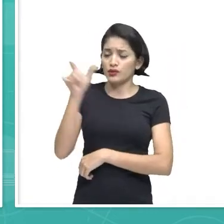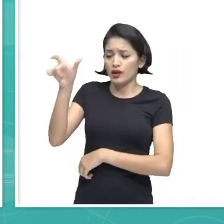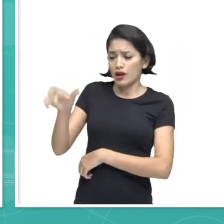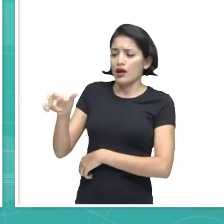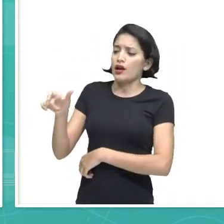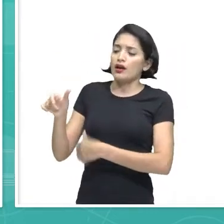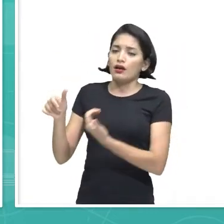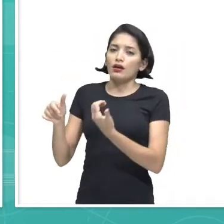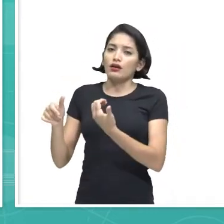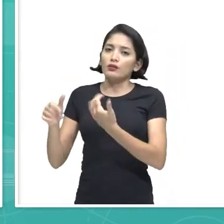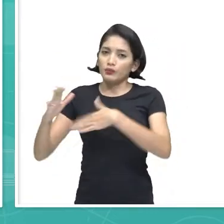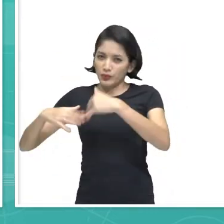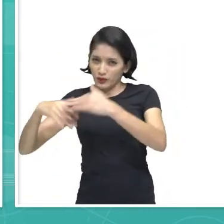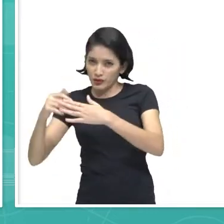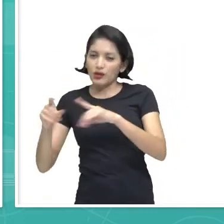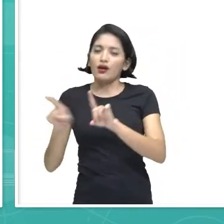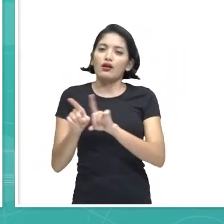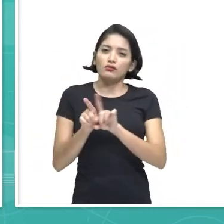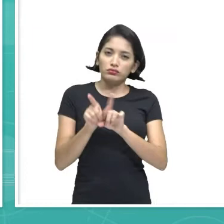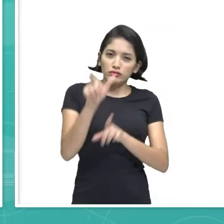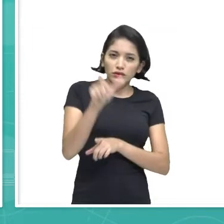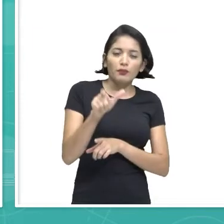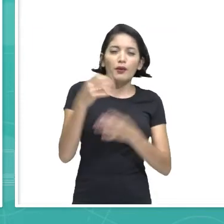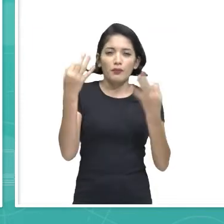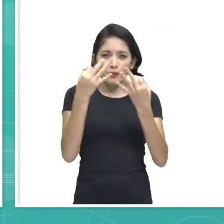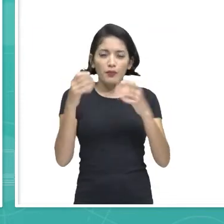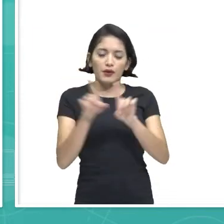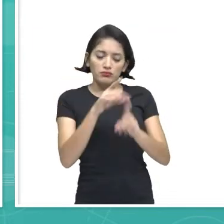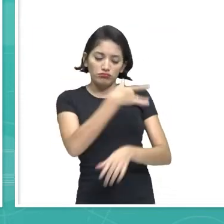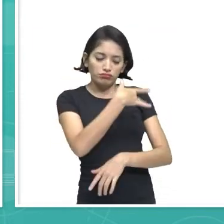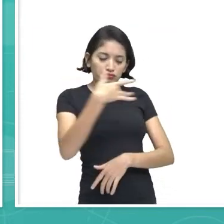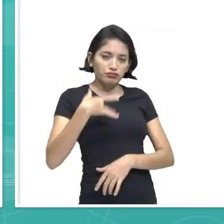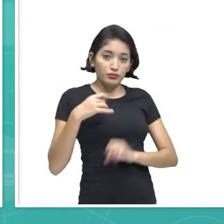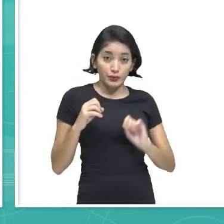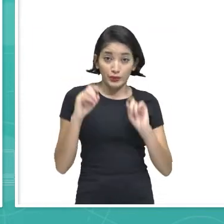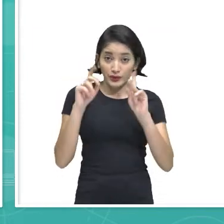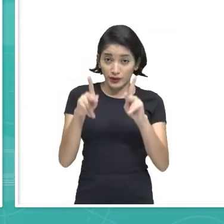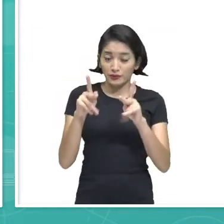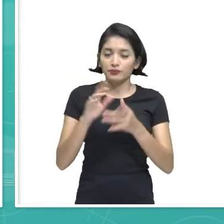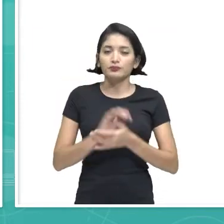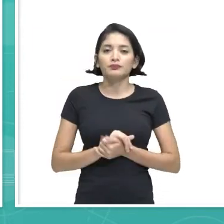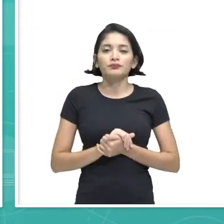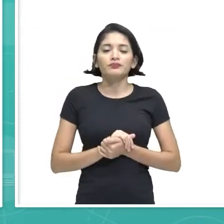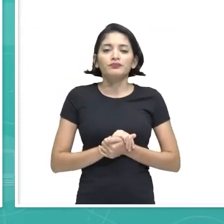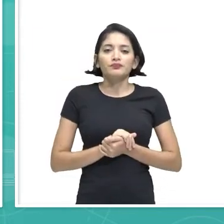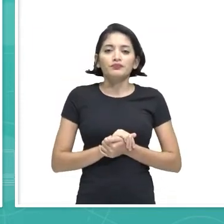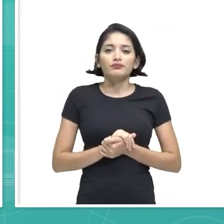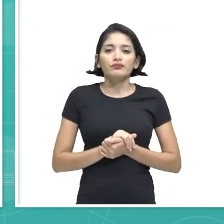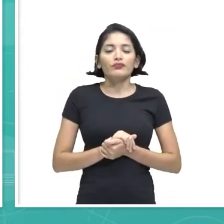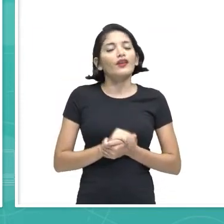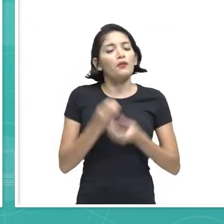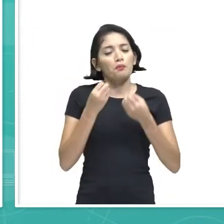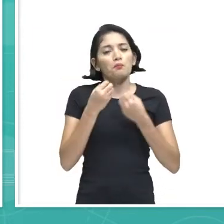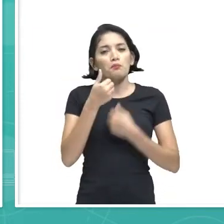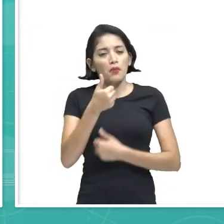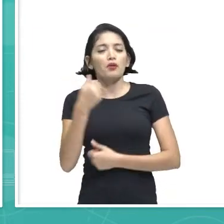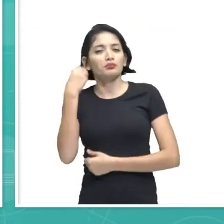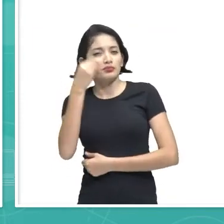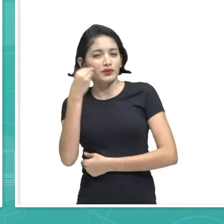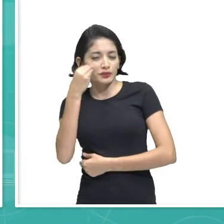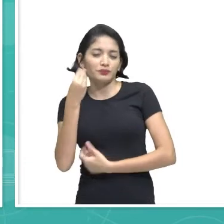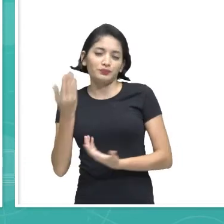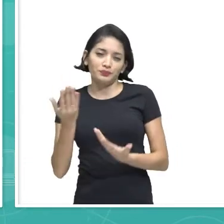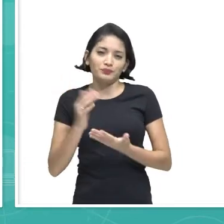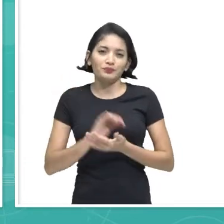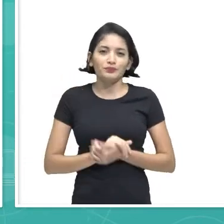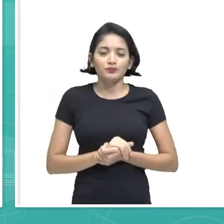atléticos, estéticos e também a questão da saúde. Certo? Vale a pena experimentar também a